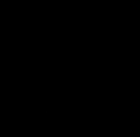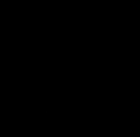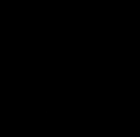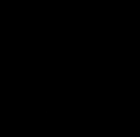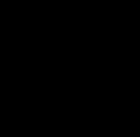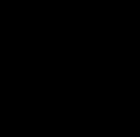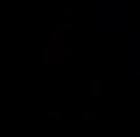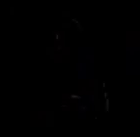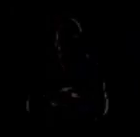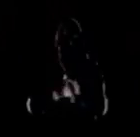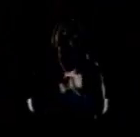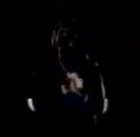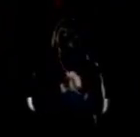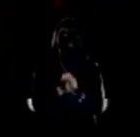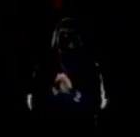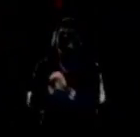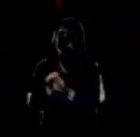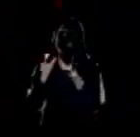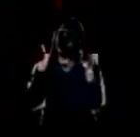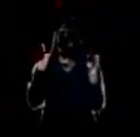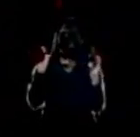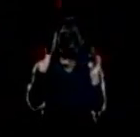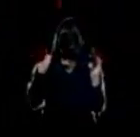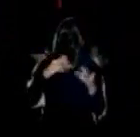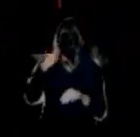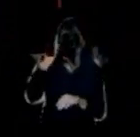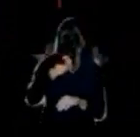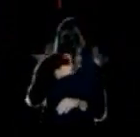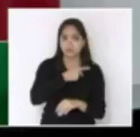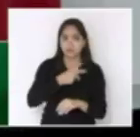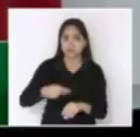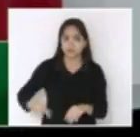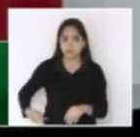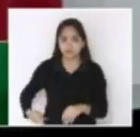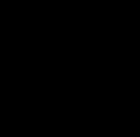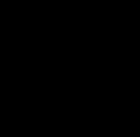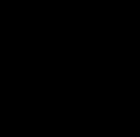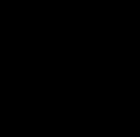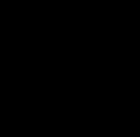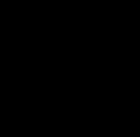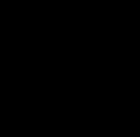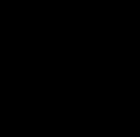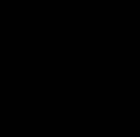tenho uma saudação muito especial ao vice-presidente da Câmara.